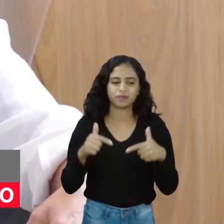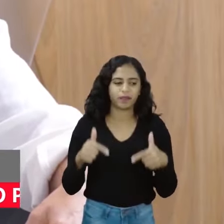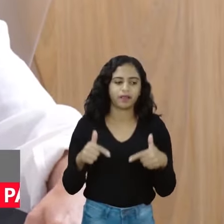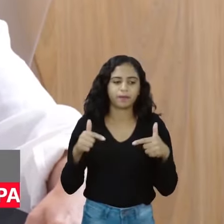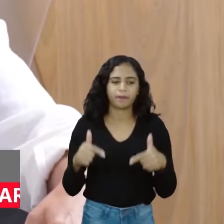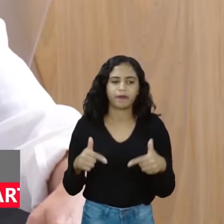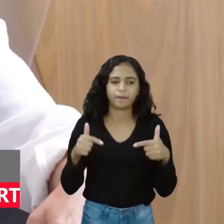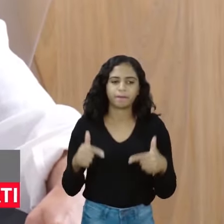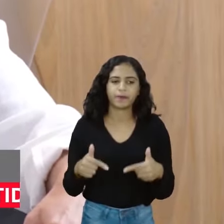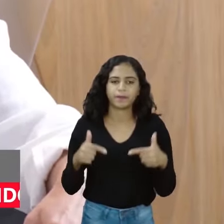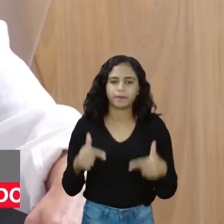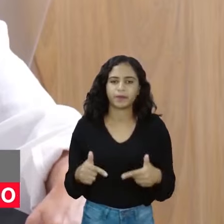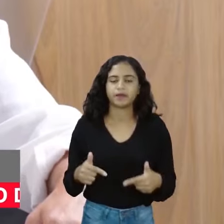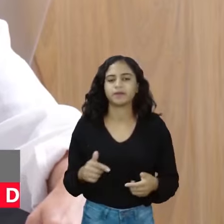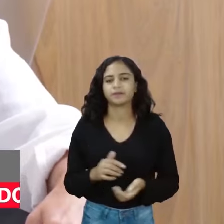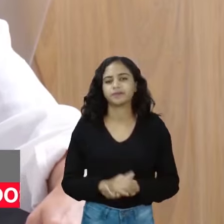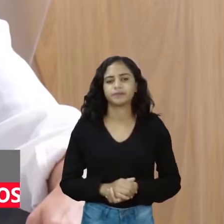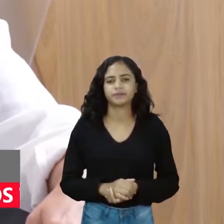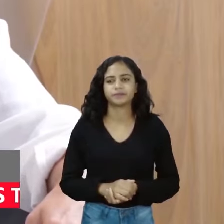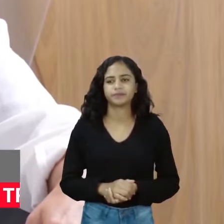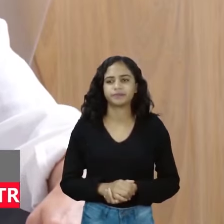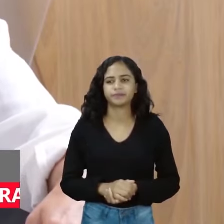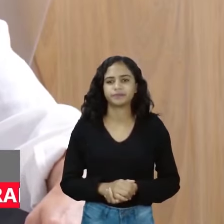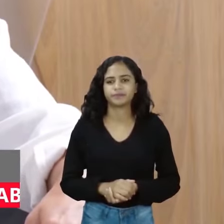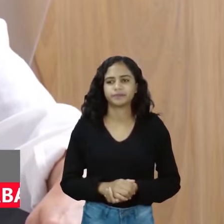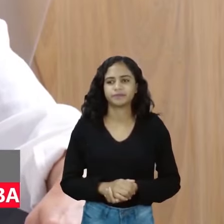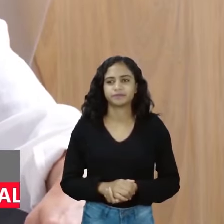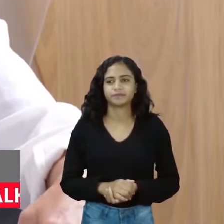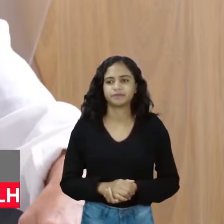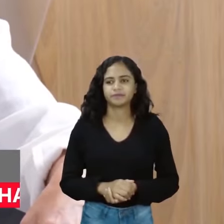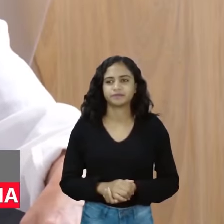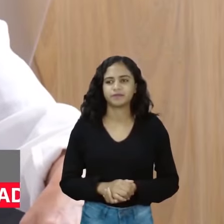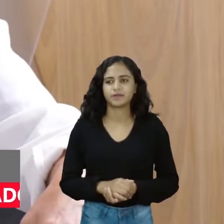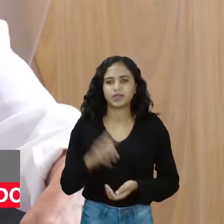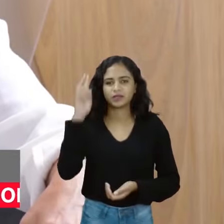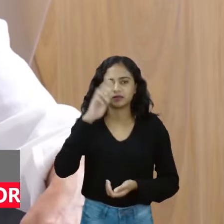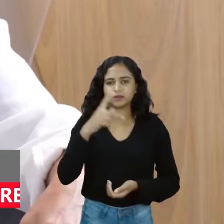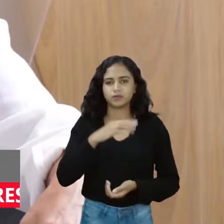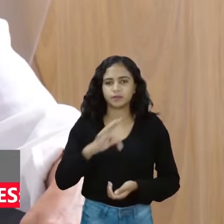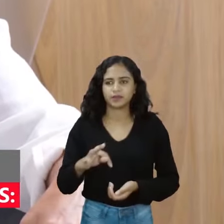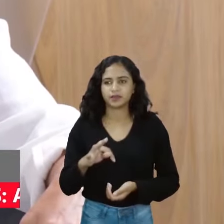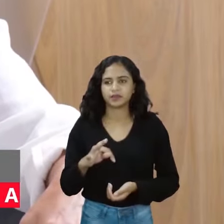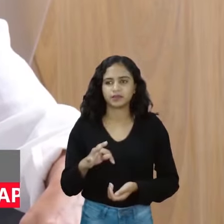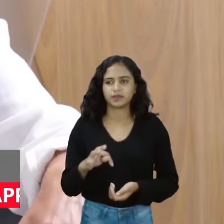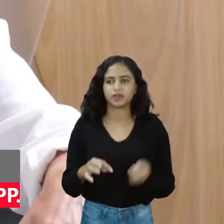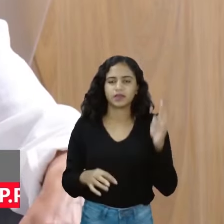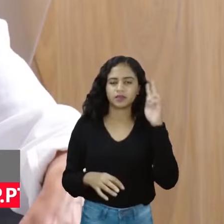muita resistência, de muita superação. Nós atravessamos um Rubicão. A história do PT é